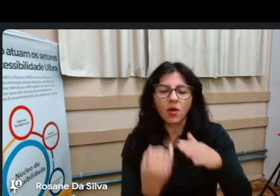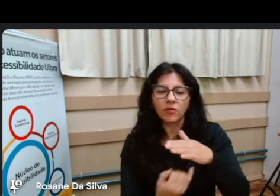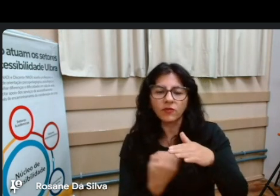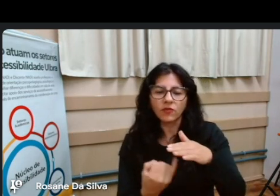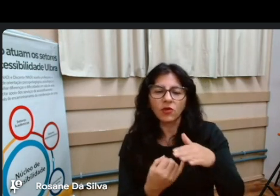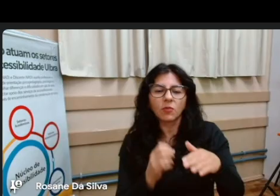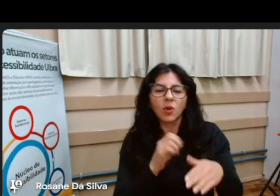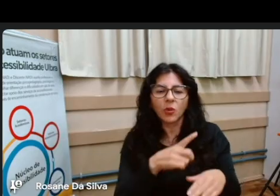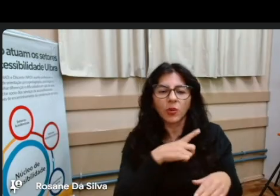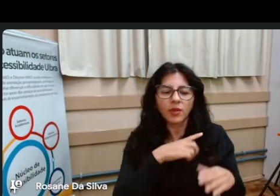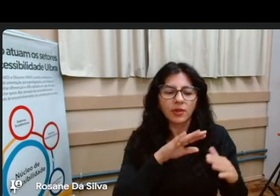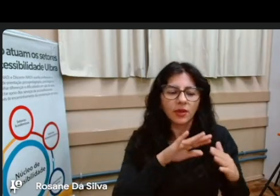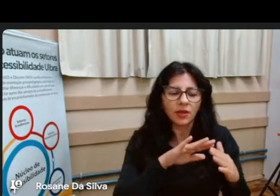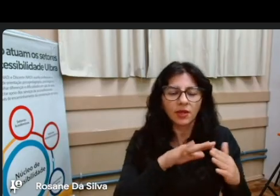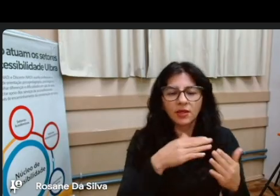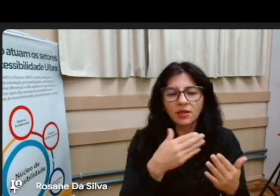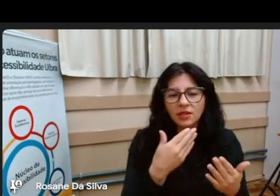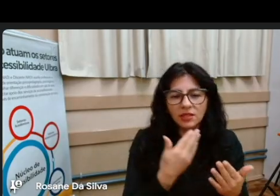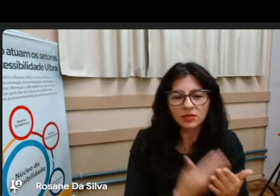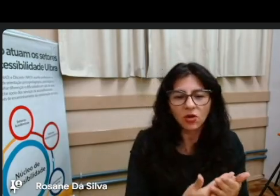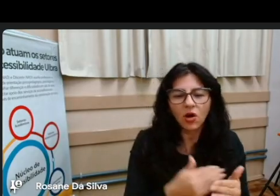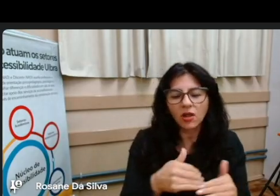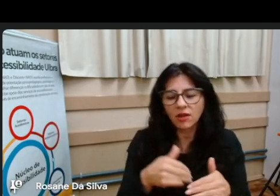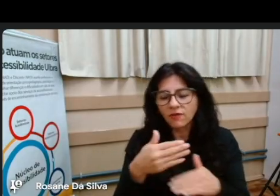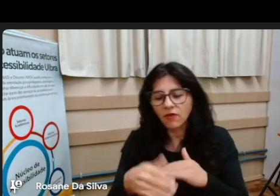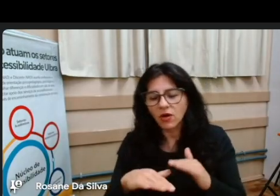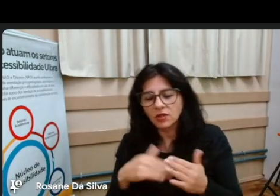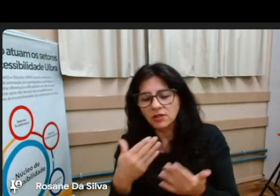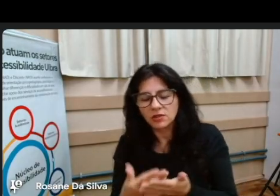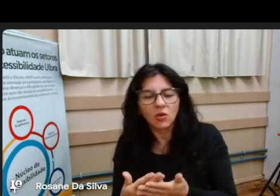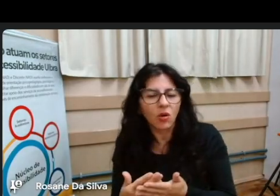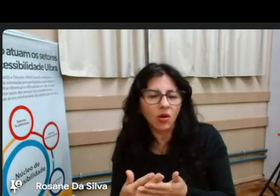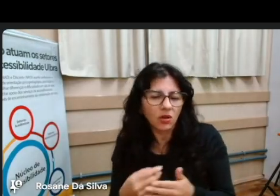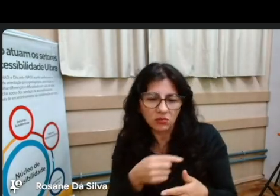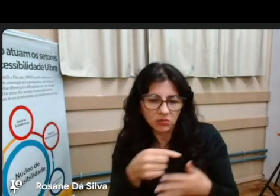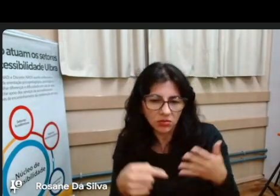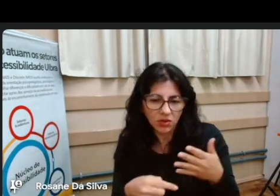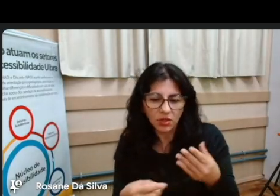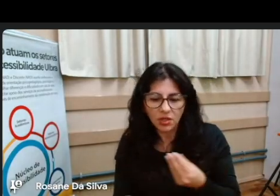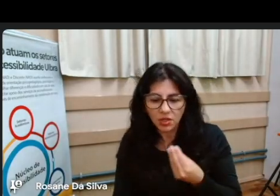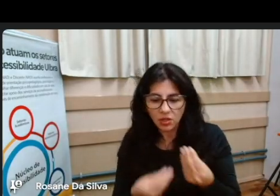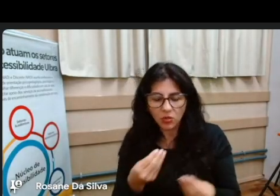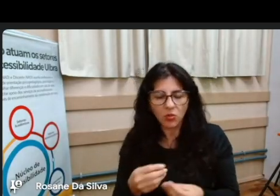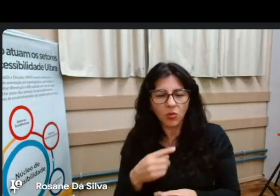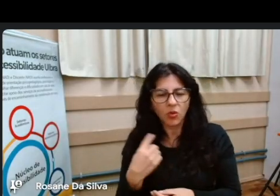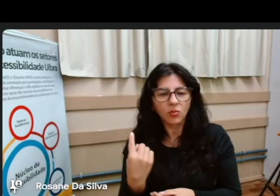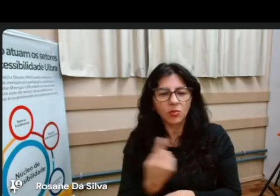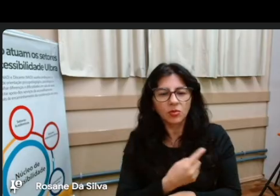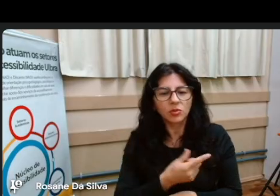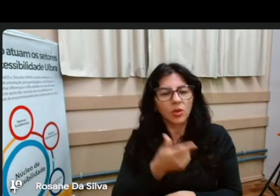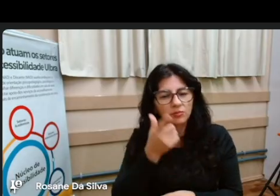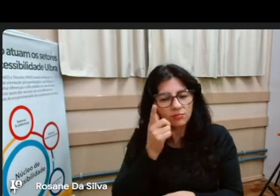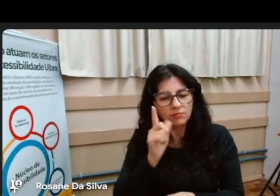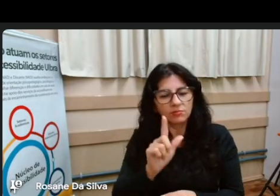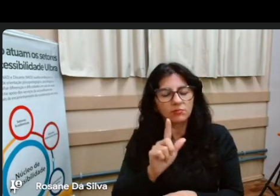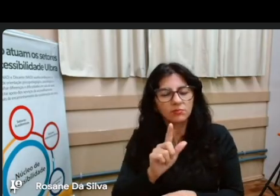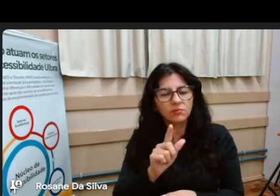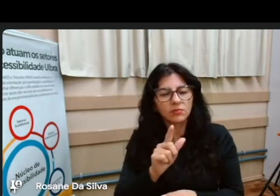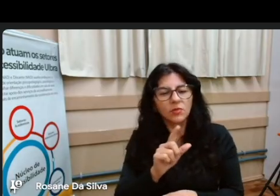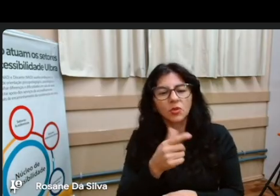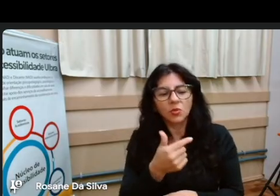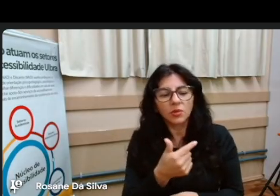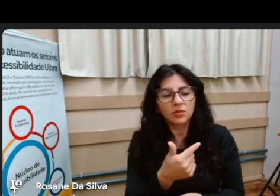do formal e informal do que tá na escola o que tá na universidade e o que tá fora eh e como a gente sai